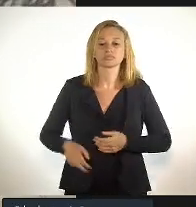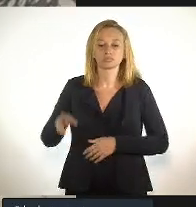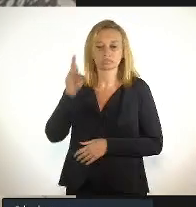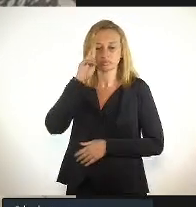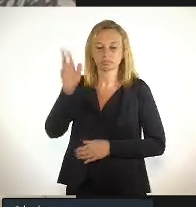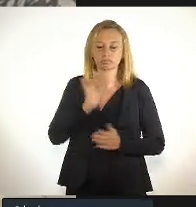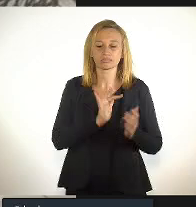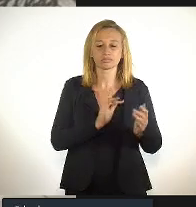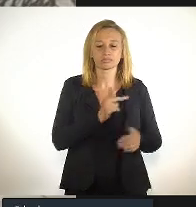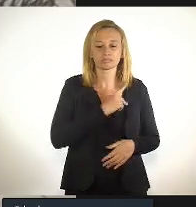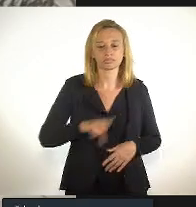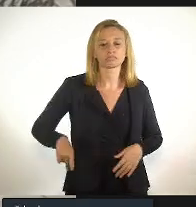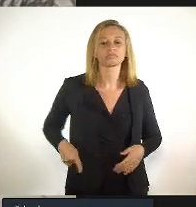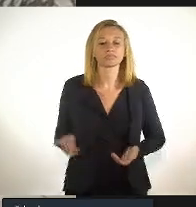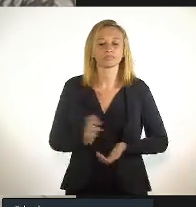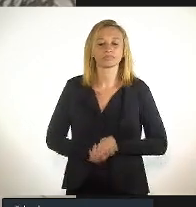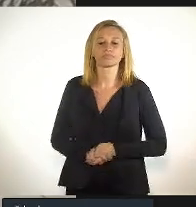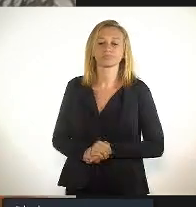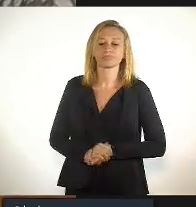presidente.